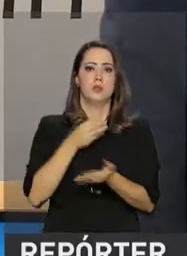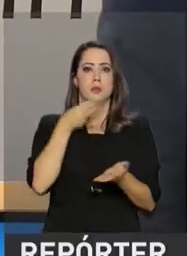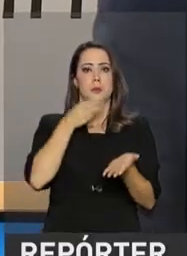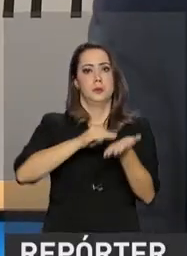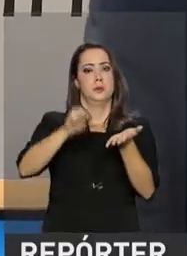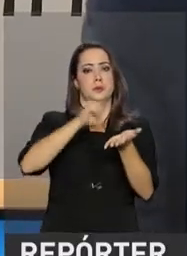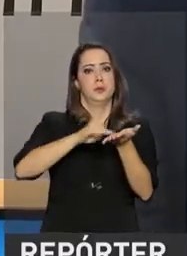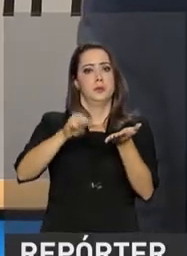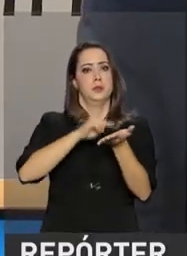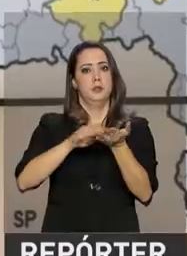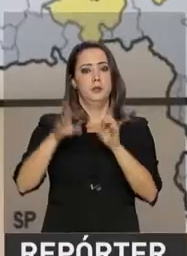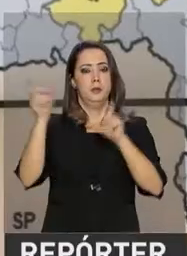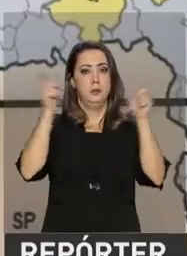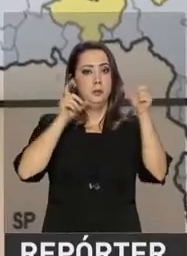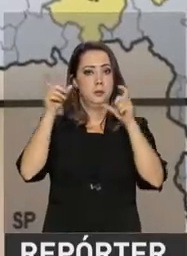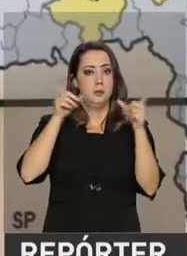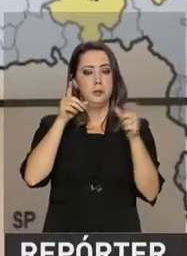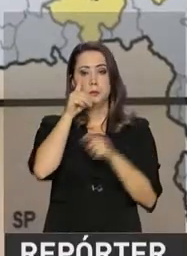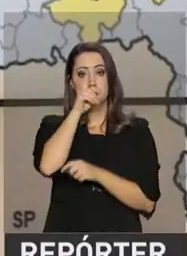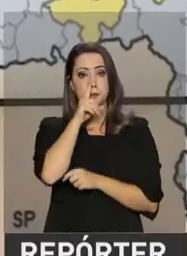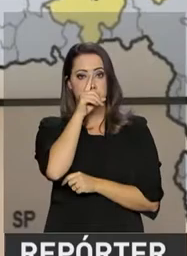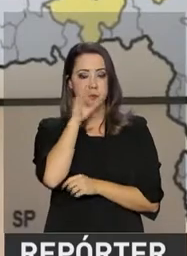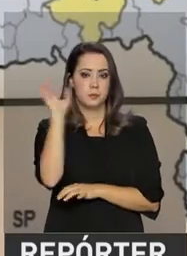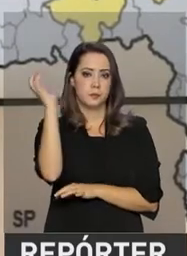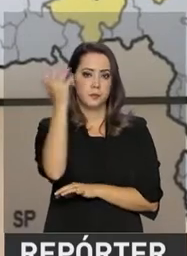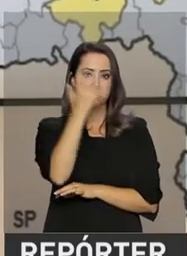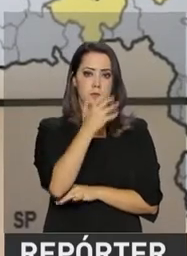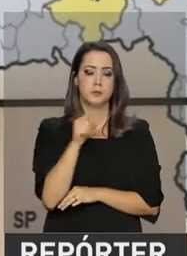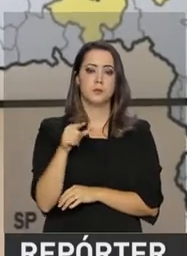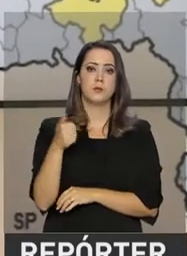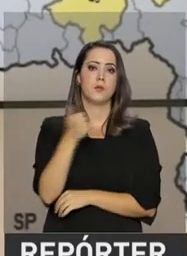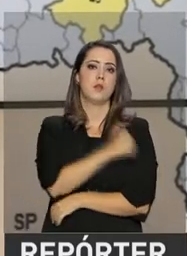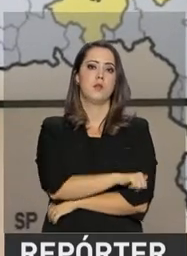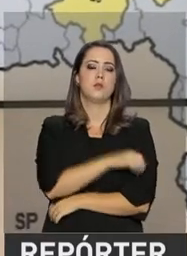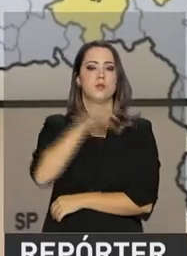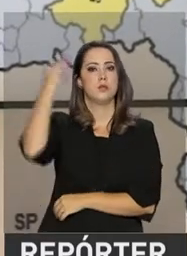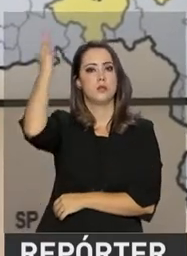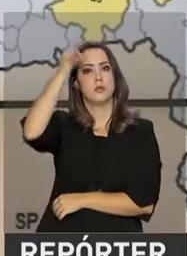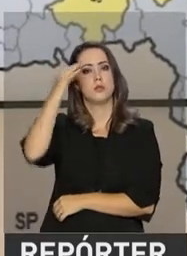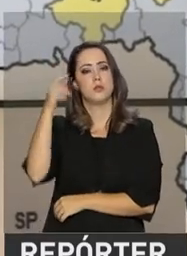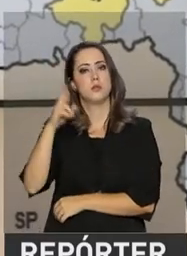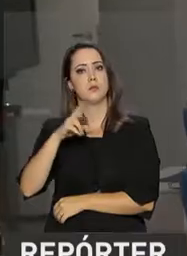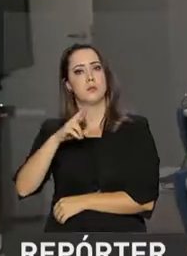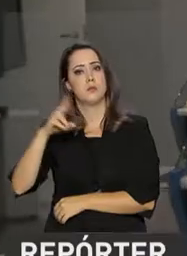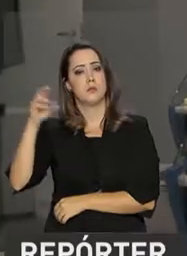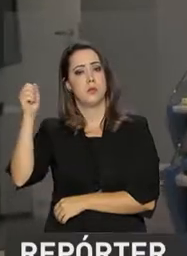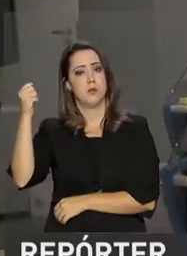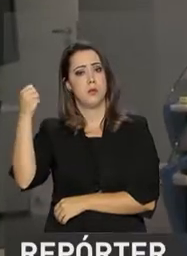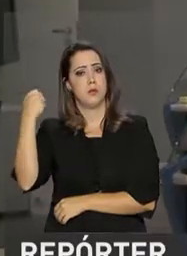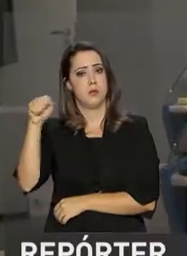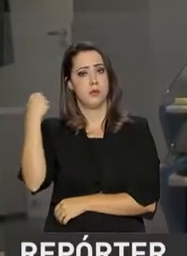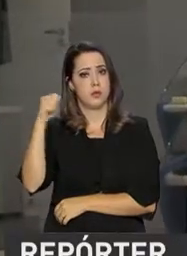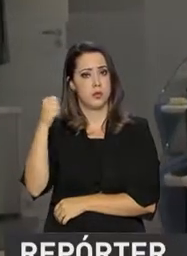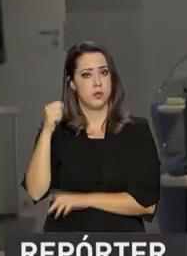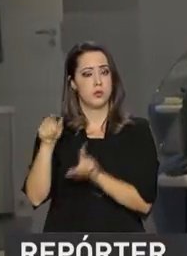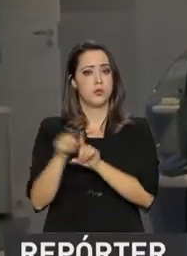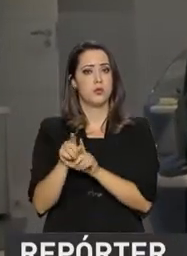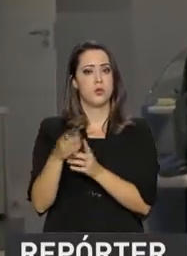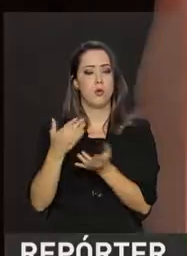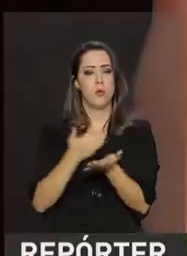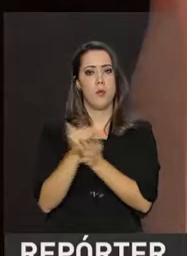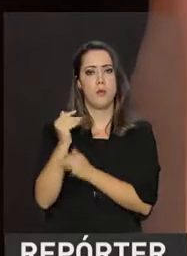desastre natural a partir desta segunda-feira em janeiro espírito santo rio grande do sul começam a receber via